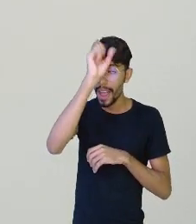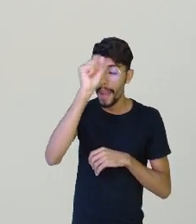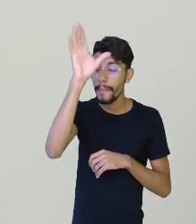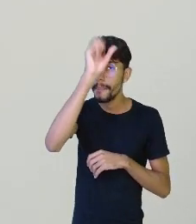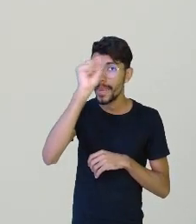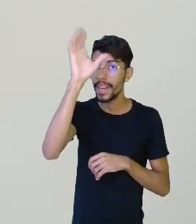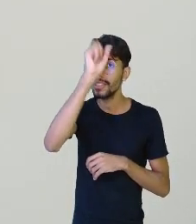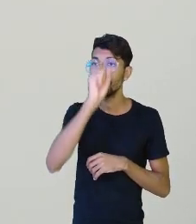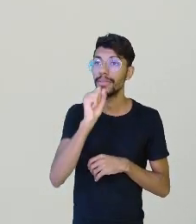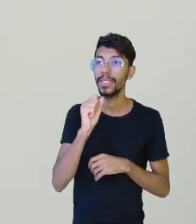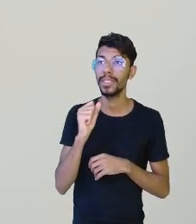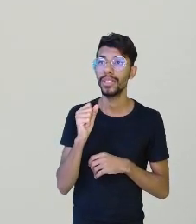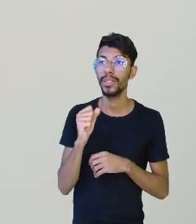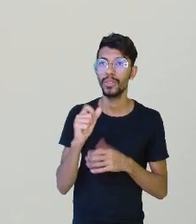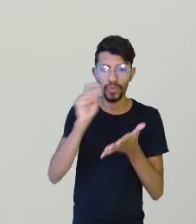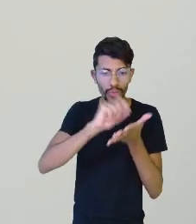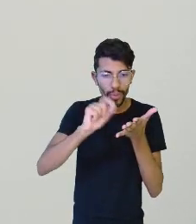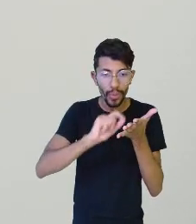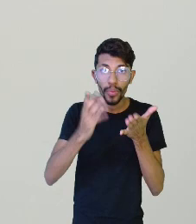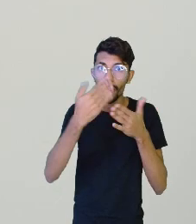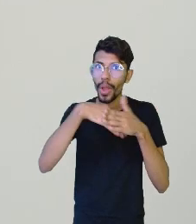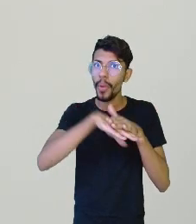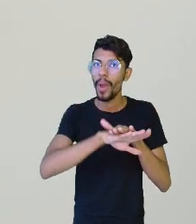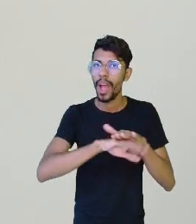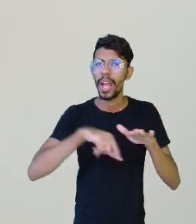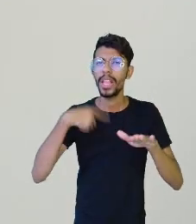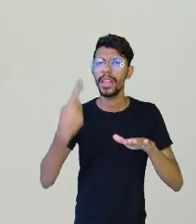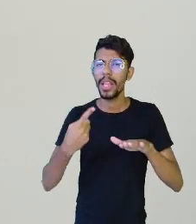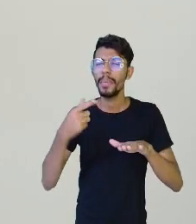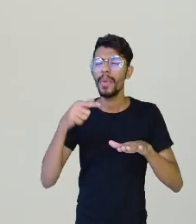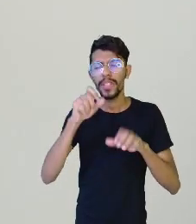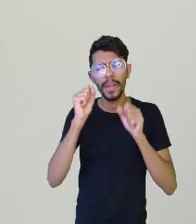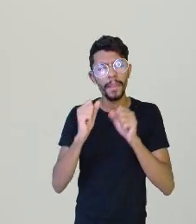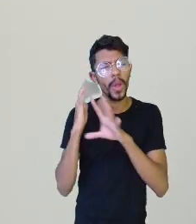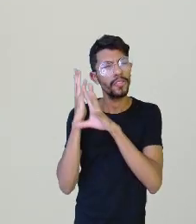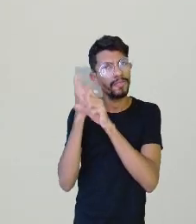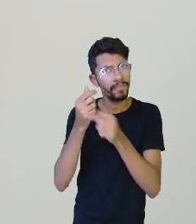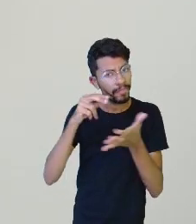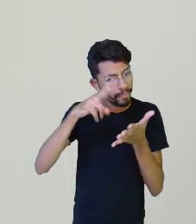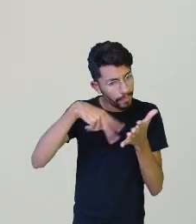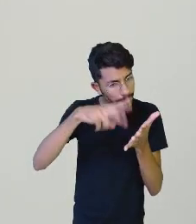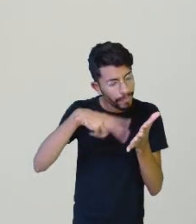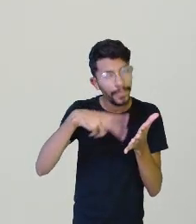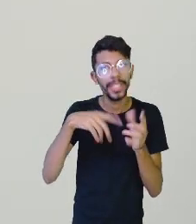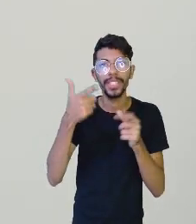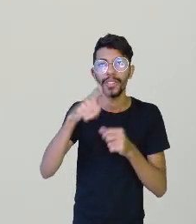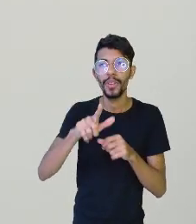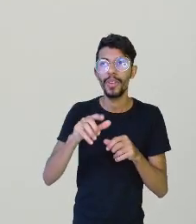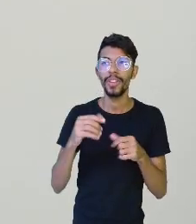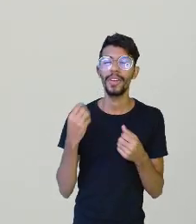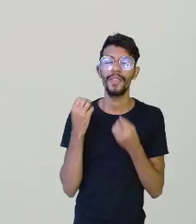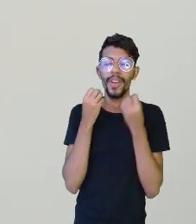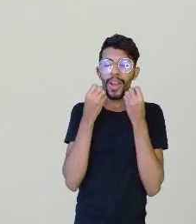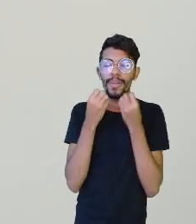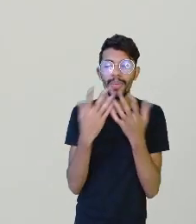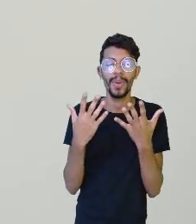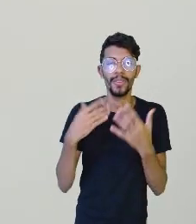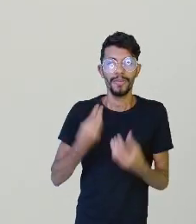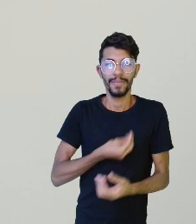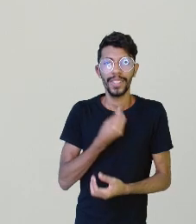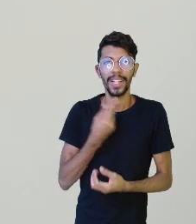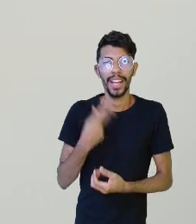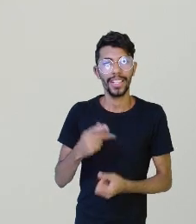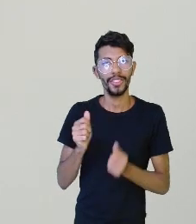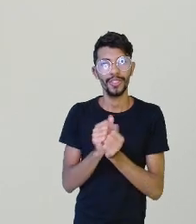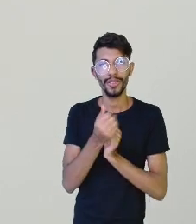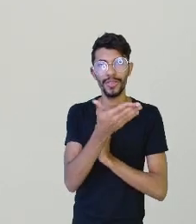aprendido. Guarda as tuas anotações, depois da aula você vai rever. E foi muito bom estar aqui com vocês, tá